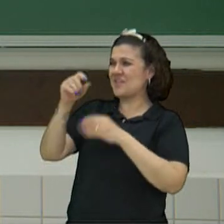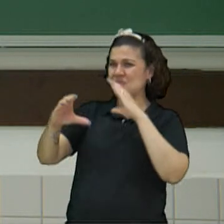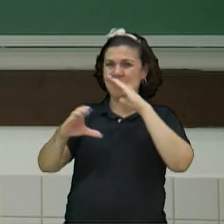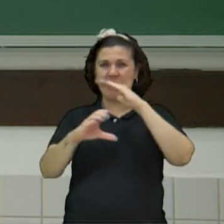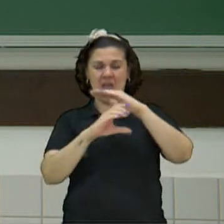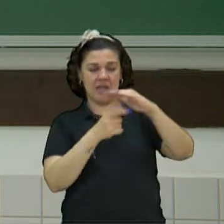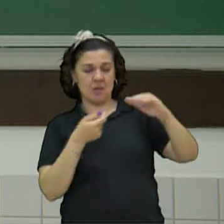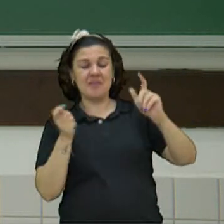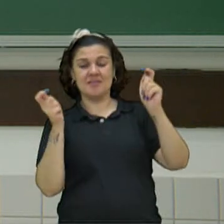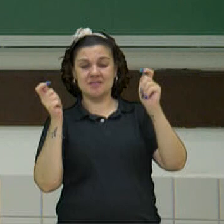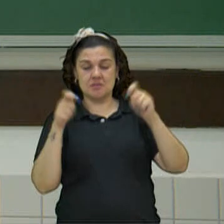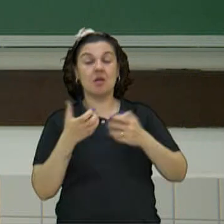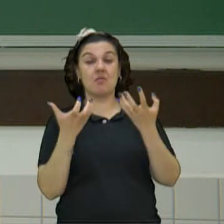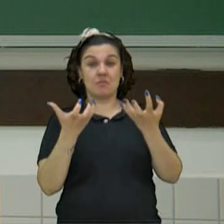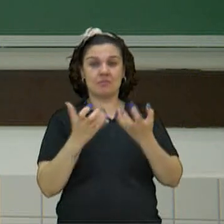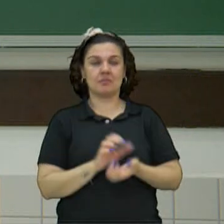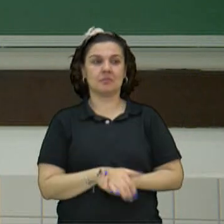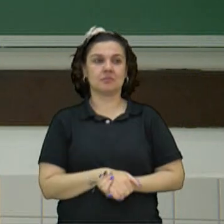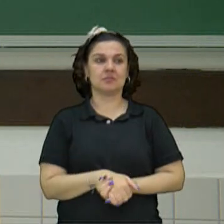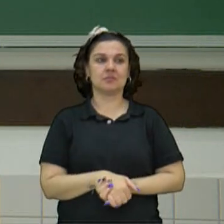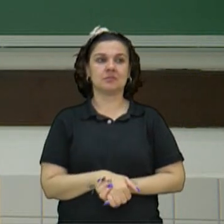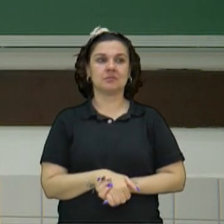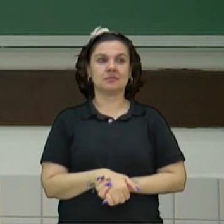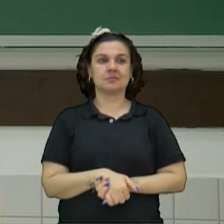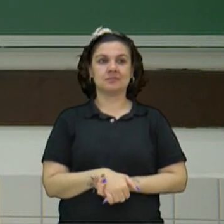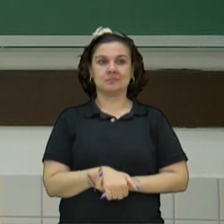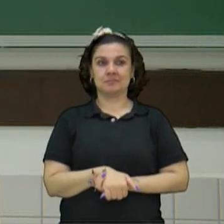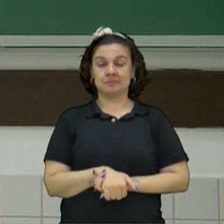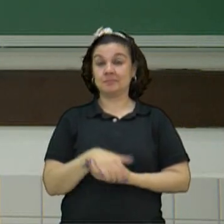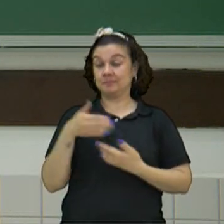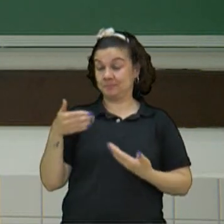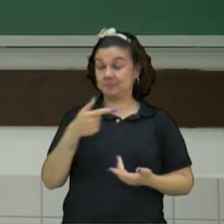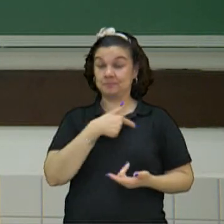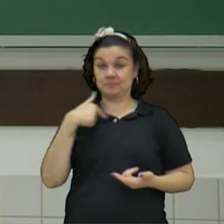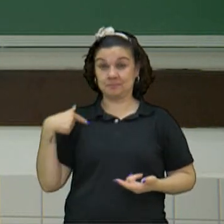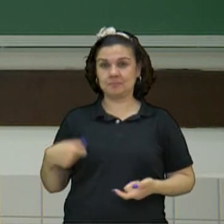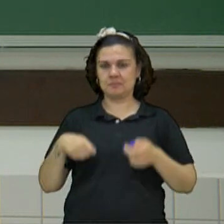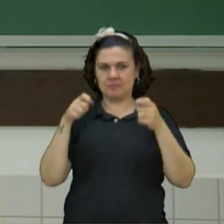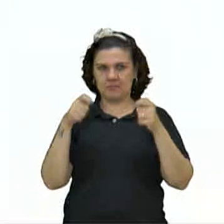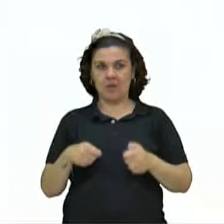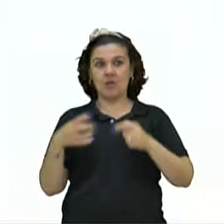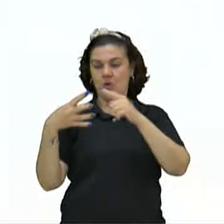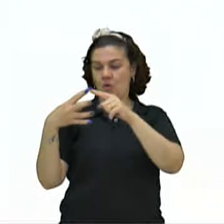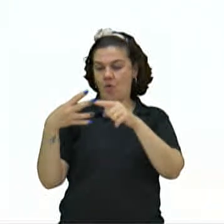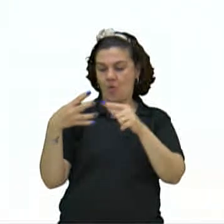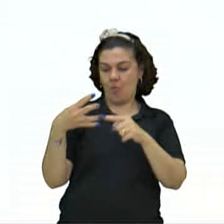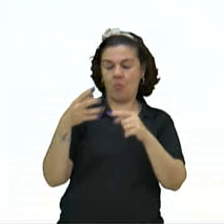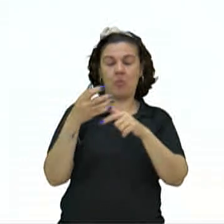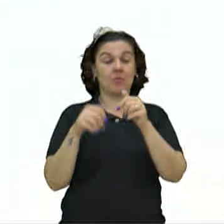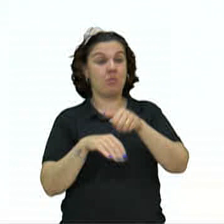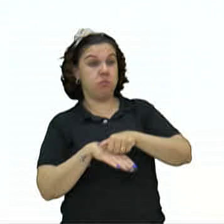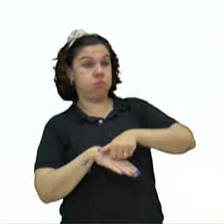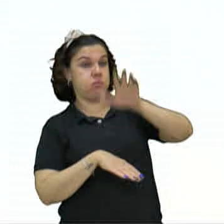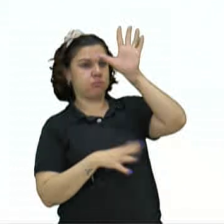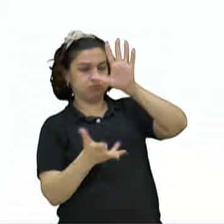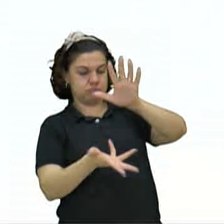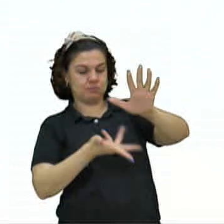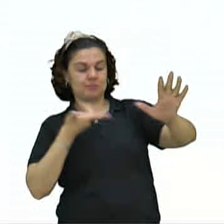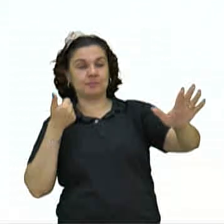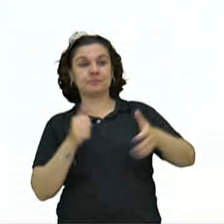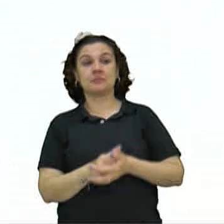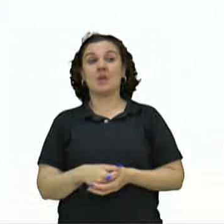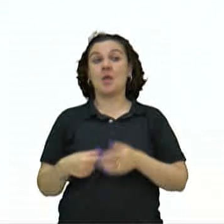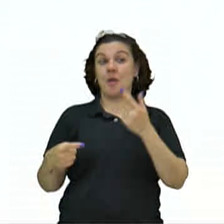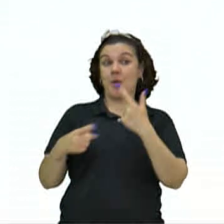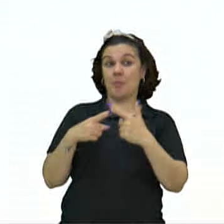se funcionar, eu quero. E foi por isso que deu certo a China. 4 causas do crescimento acelerado. As